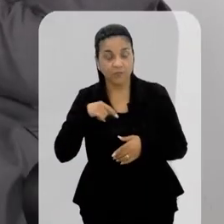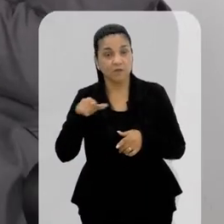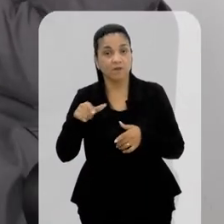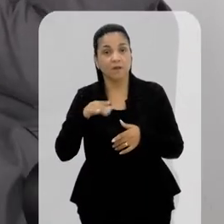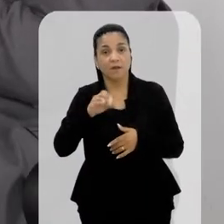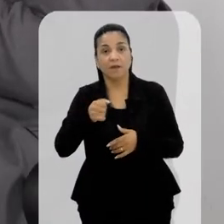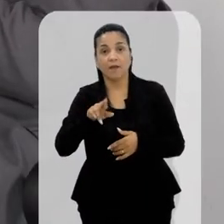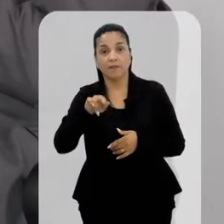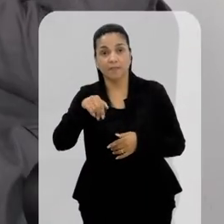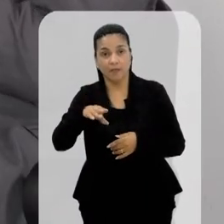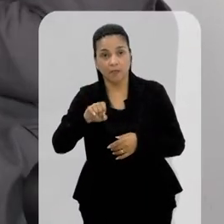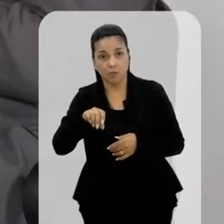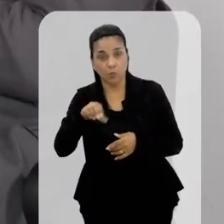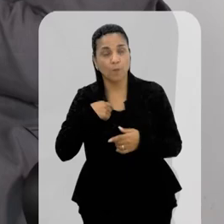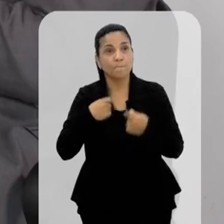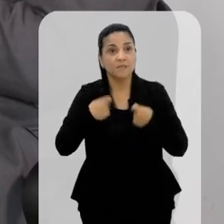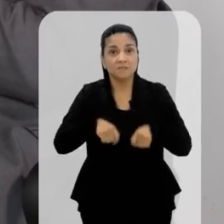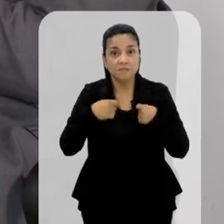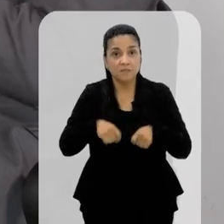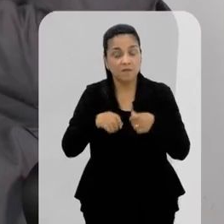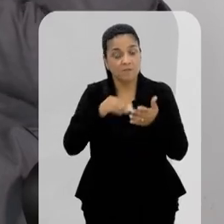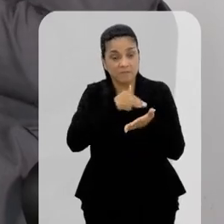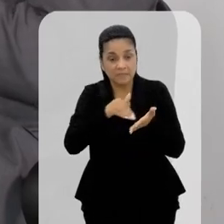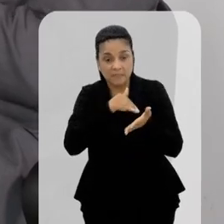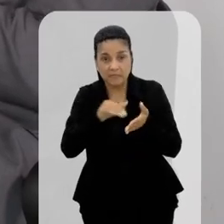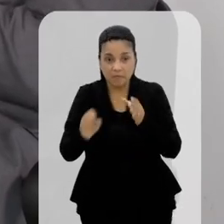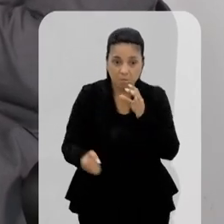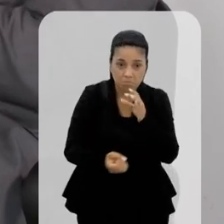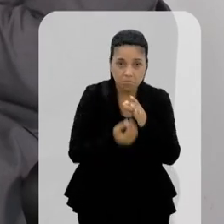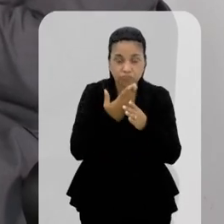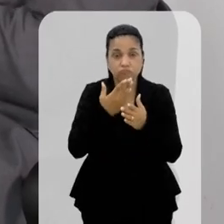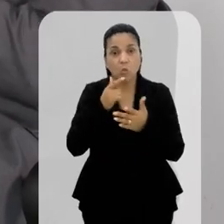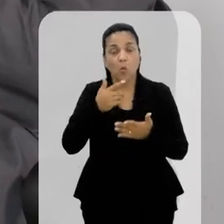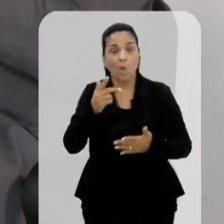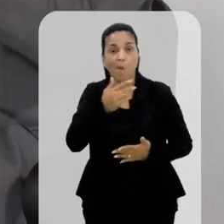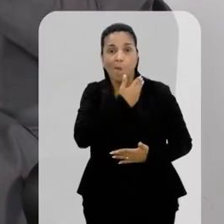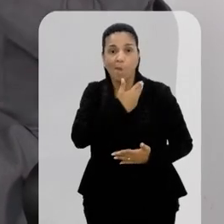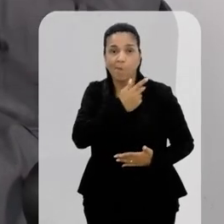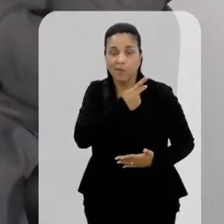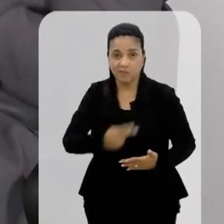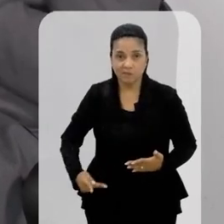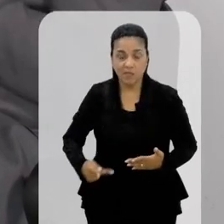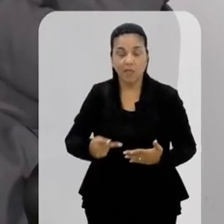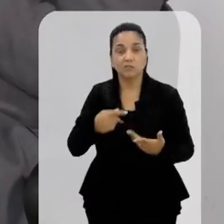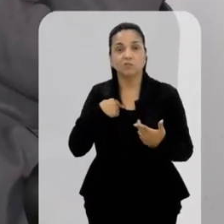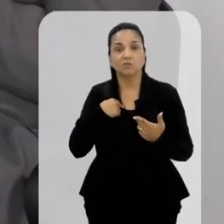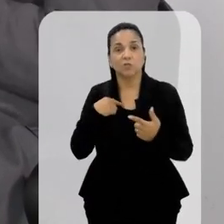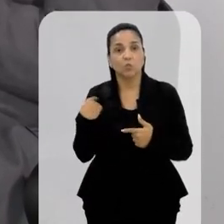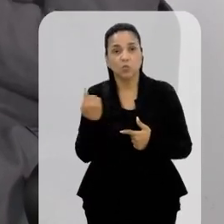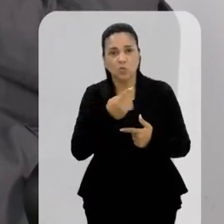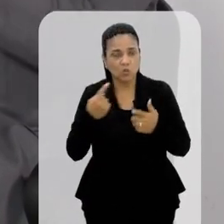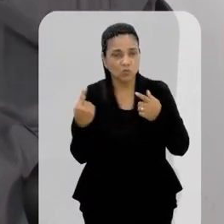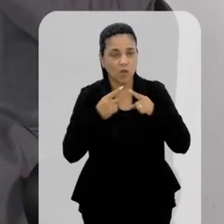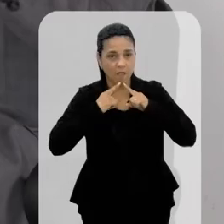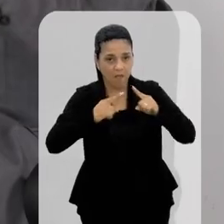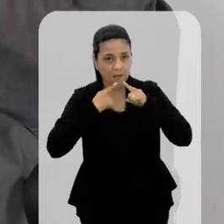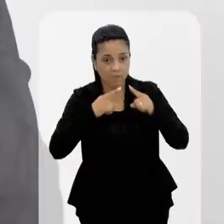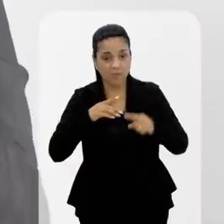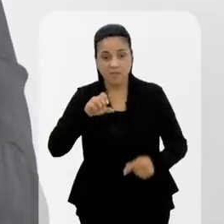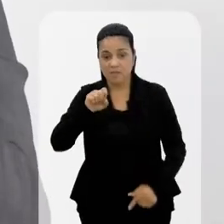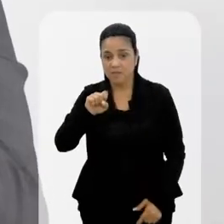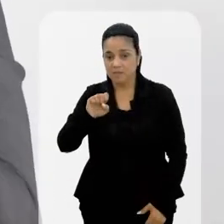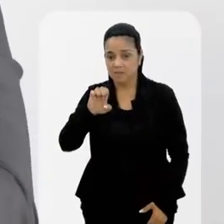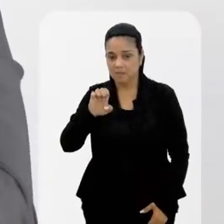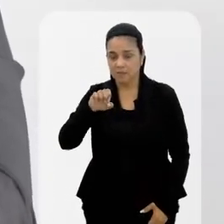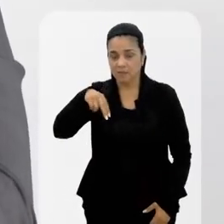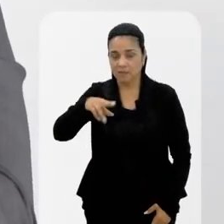mas nós precisávamos de ter uma secretaria que pudesse despachar diretamente com o presidente os nossos reclamos. E aí a Senacom, então,